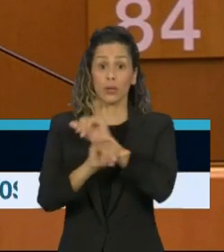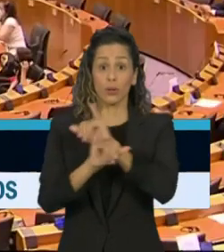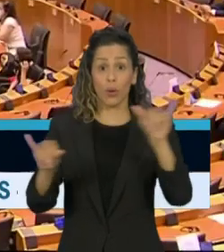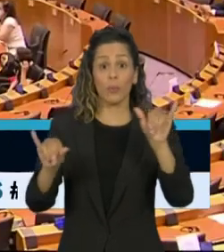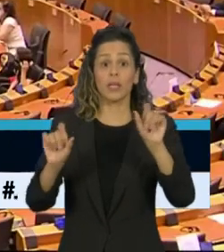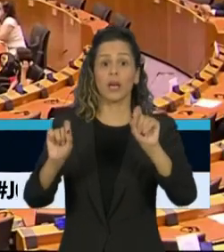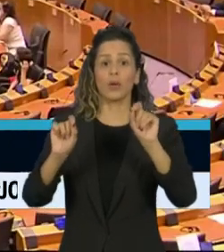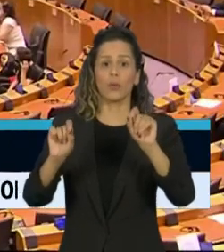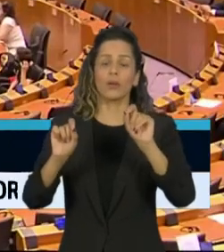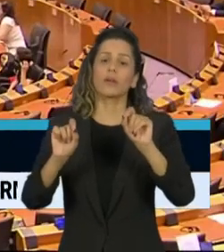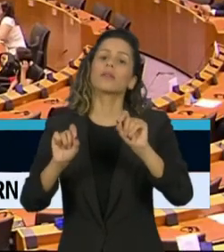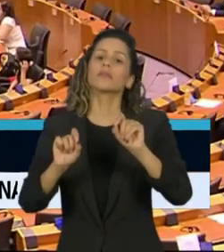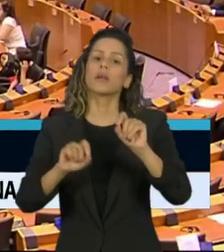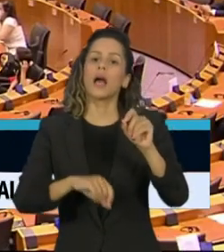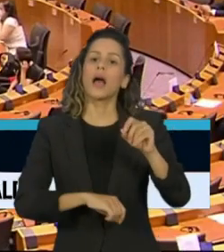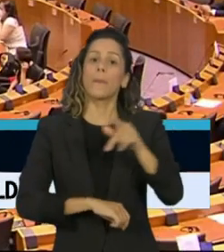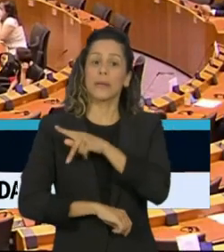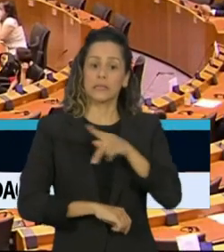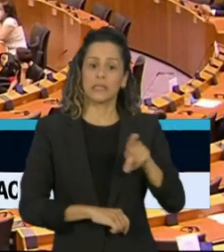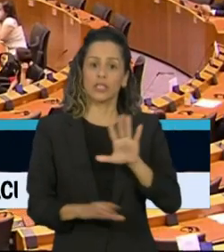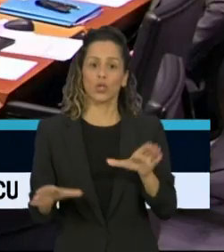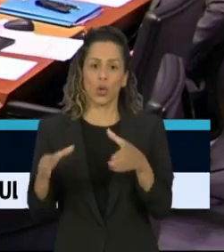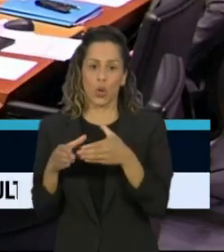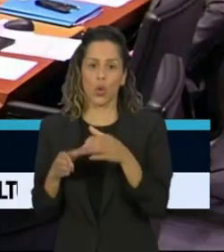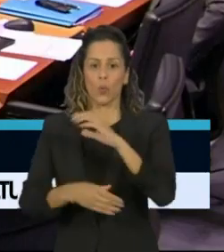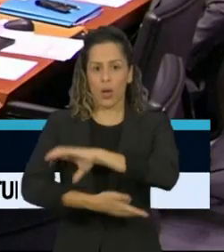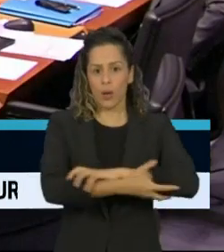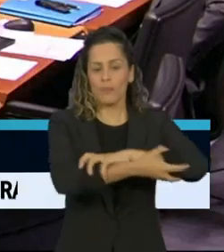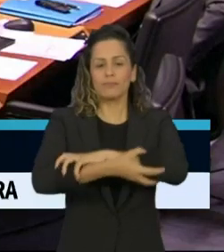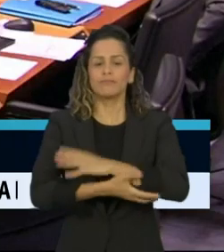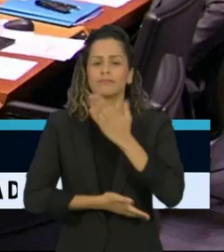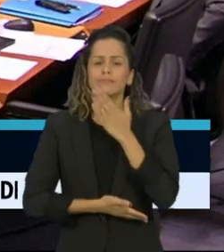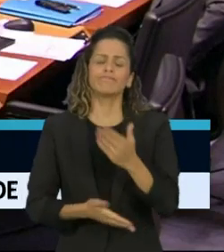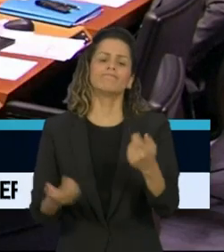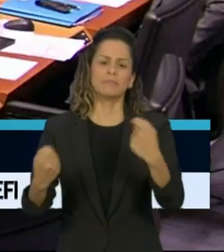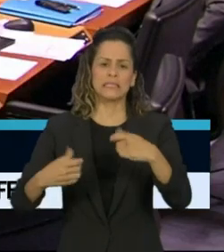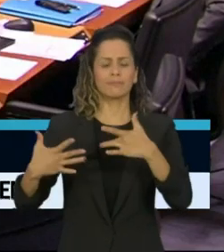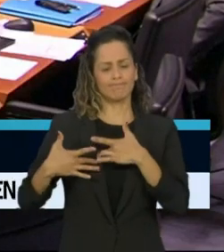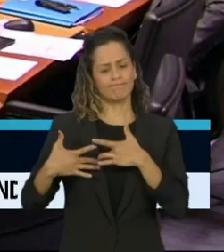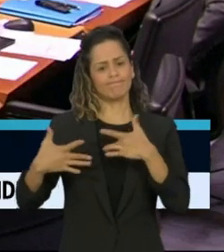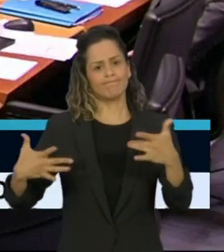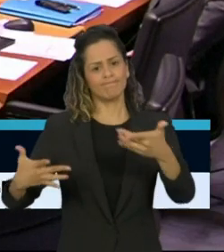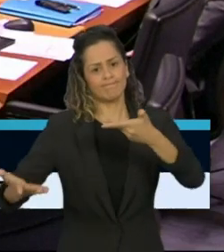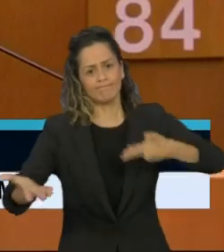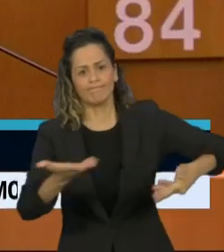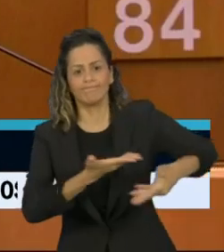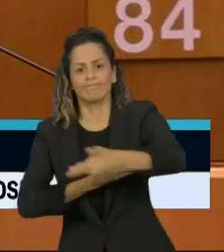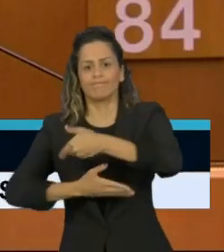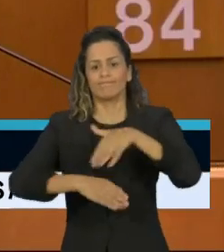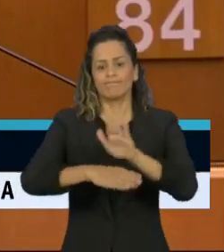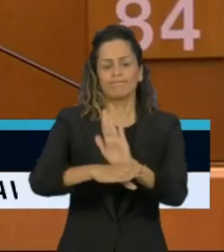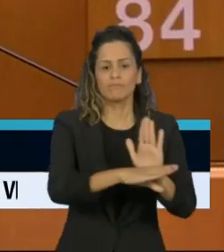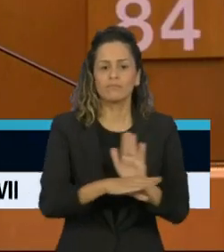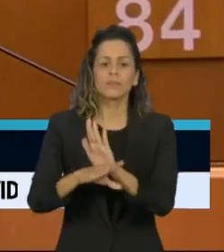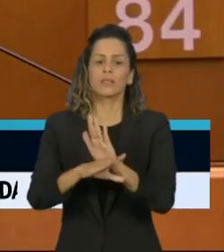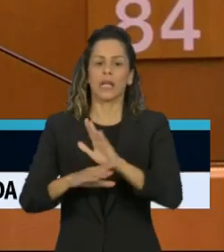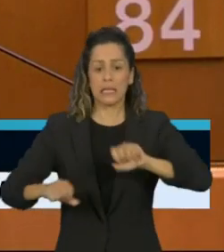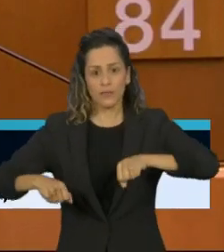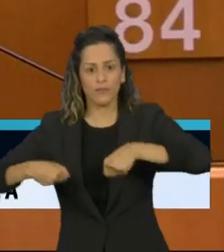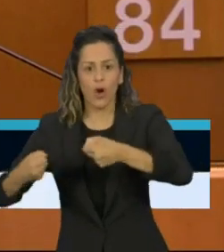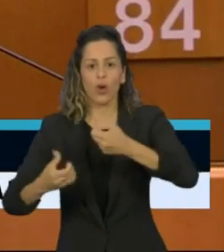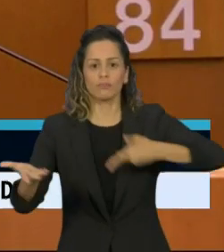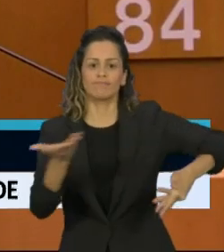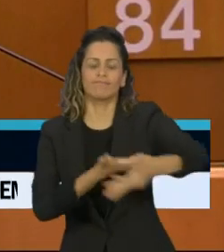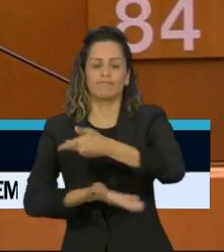der Leyen, presidente da Comissão Europeia, diz que é preciso haver solidariedade e cooperação através de esforços multilaterais.